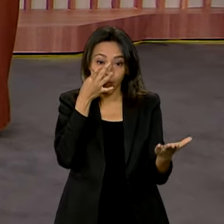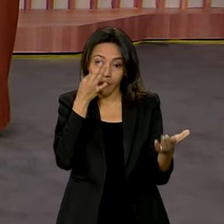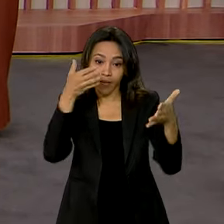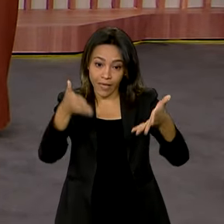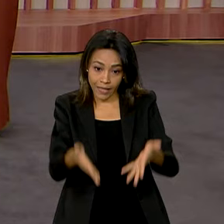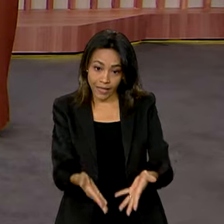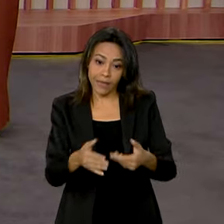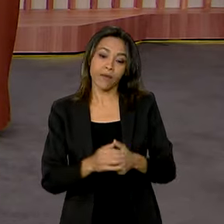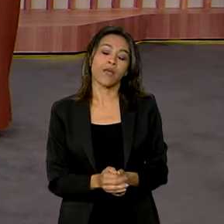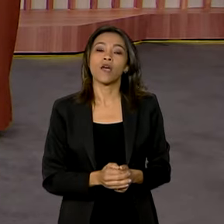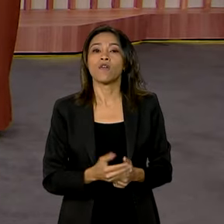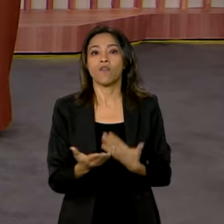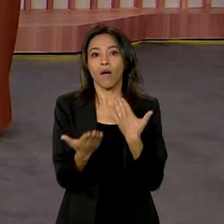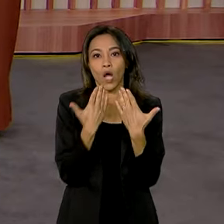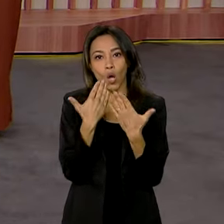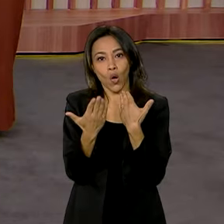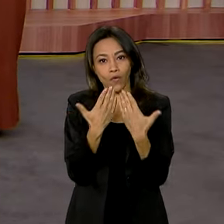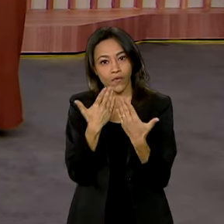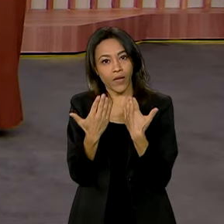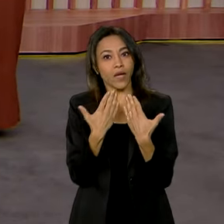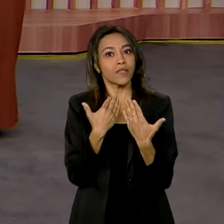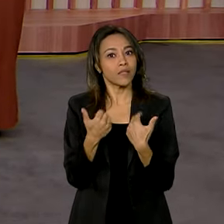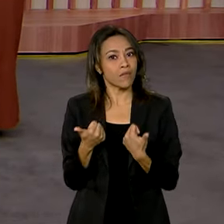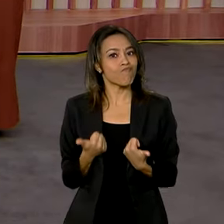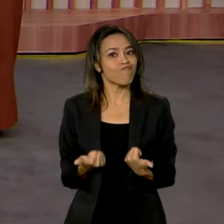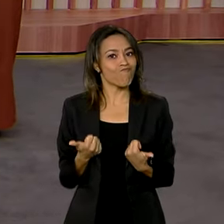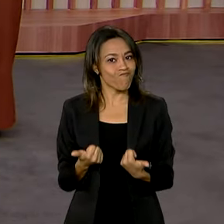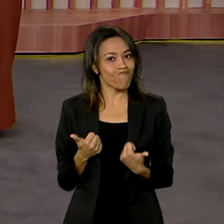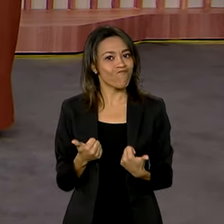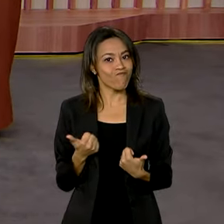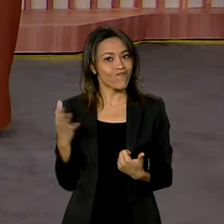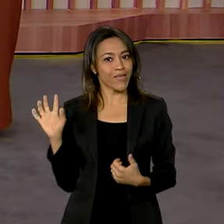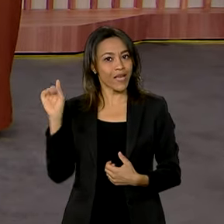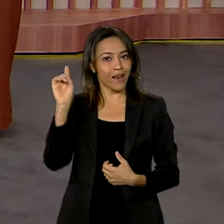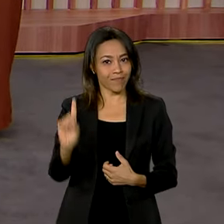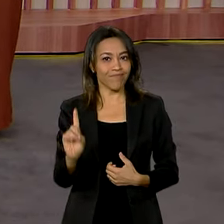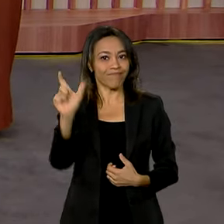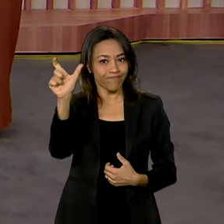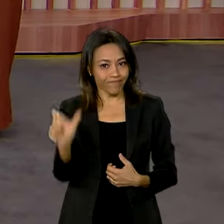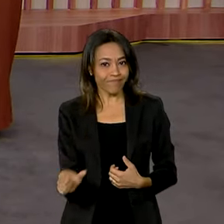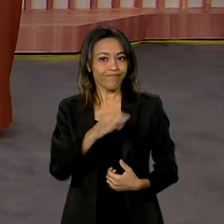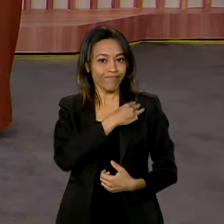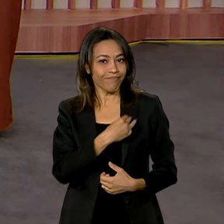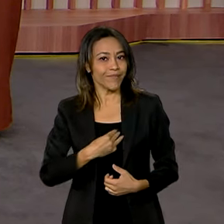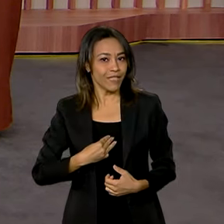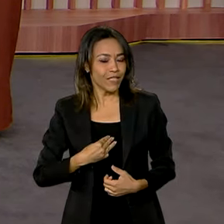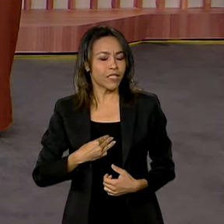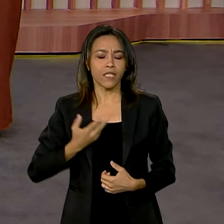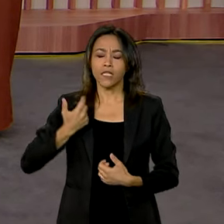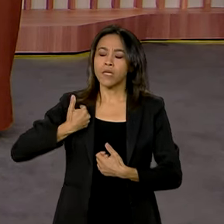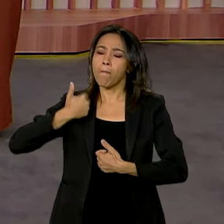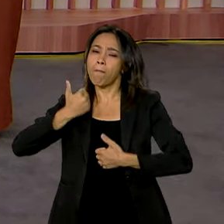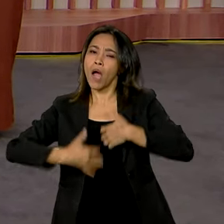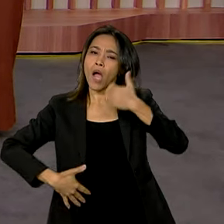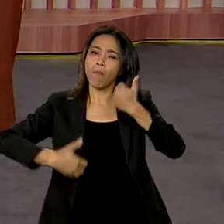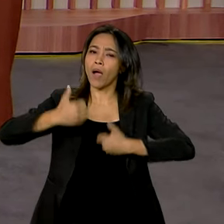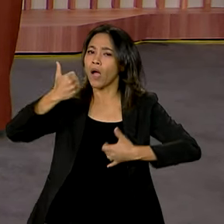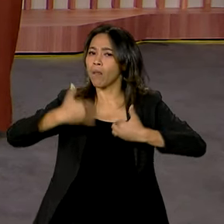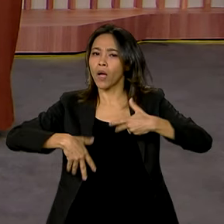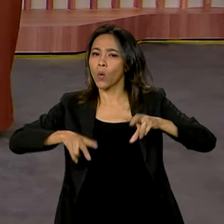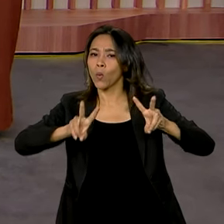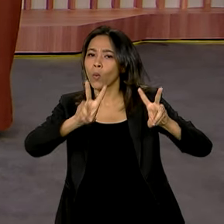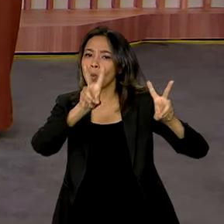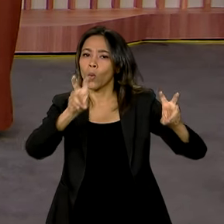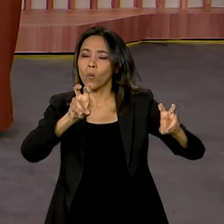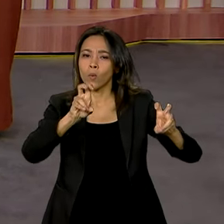foi uma conversa bem proveitosa. Foi a primeira vez da ministra Luciana Santos no Bom Dia Ministra. E aí a gente falou muito da importância da